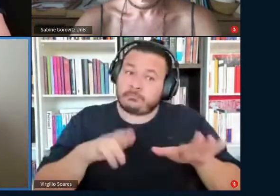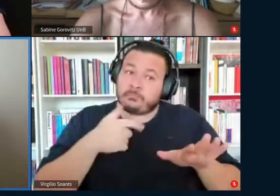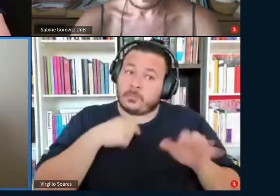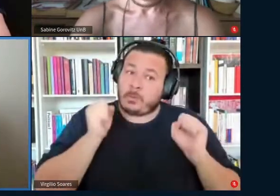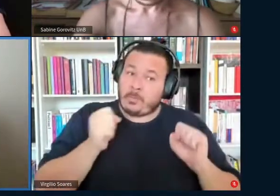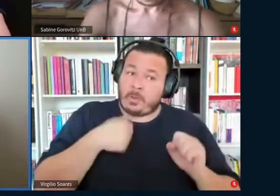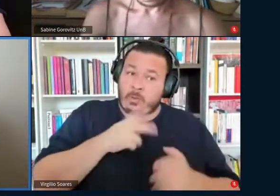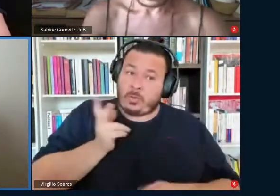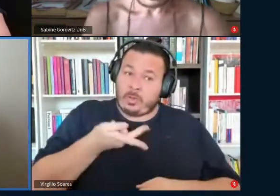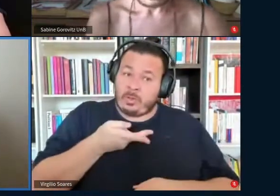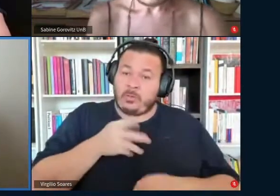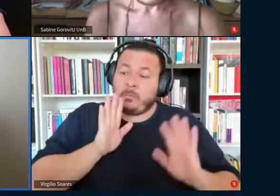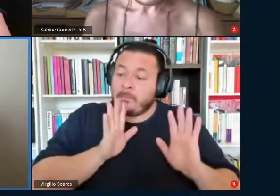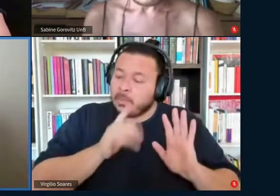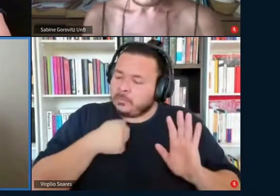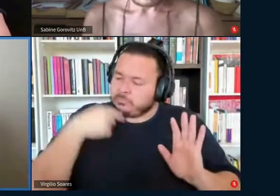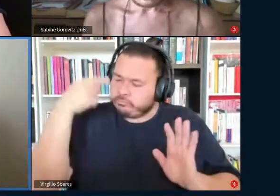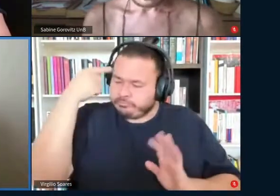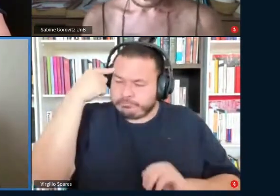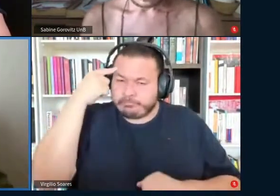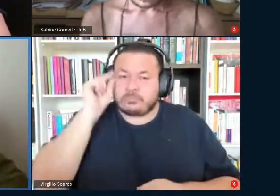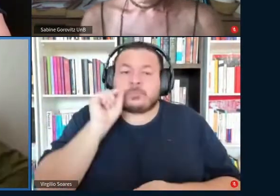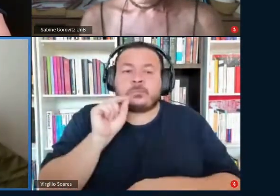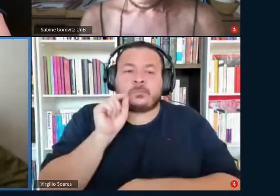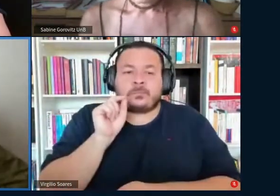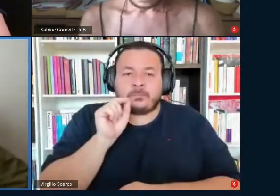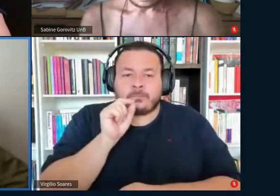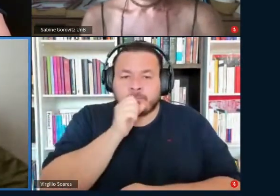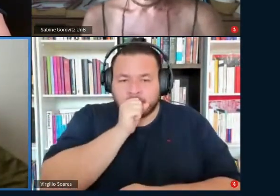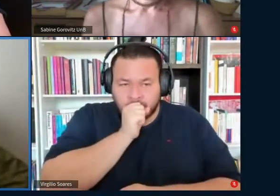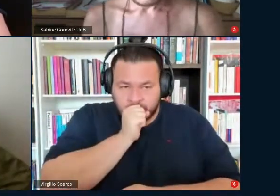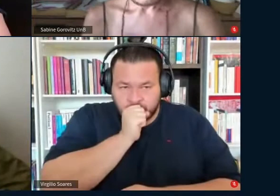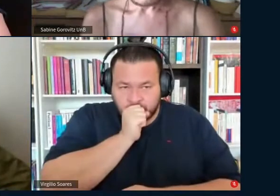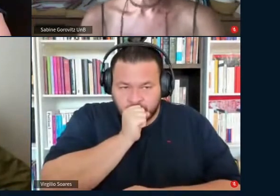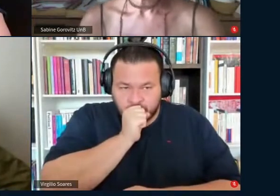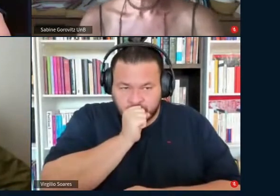mas fiquei pensando que...